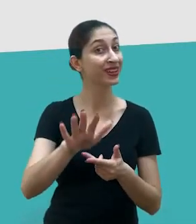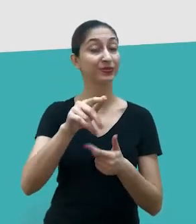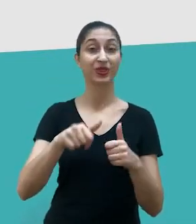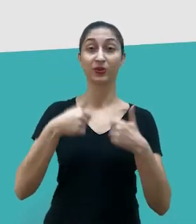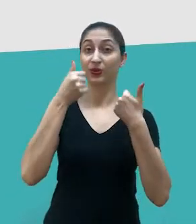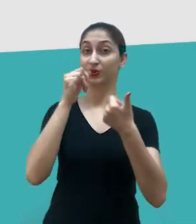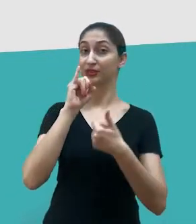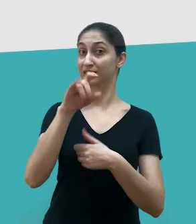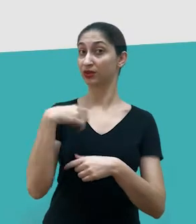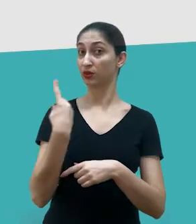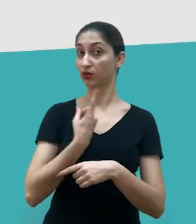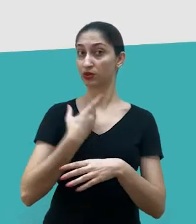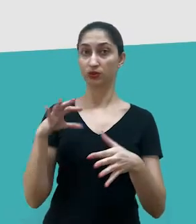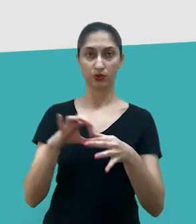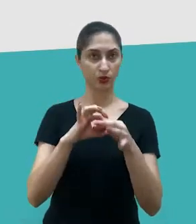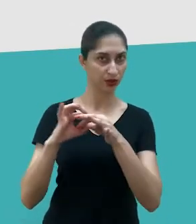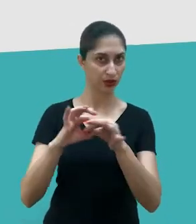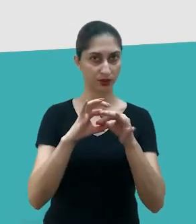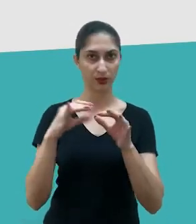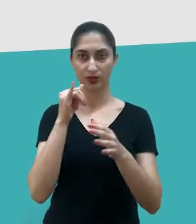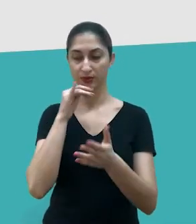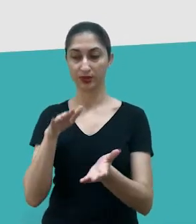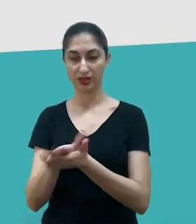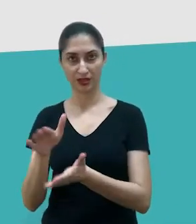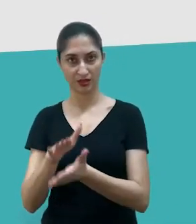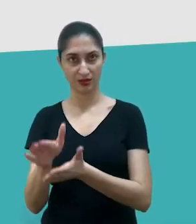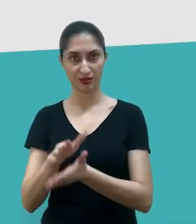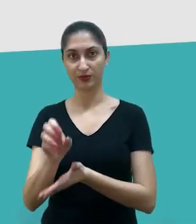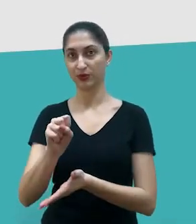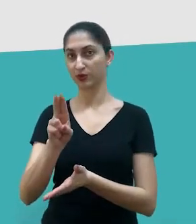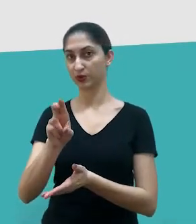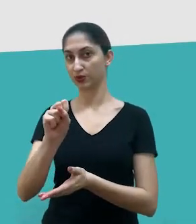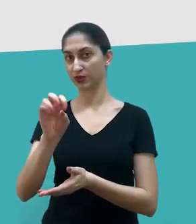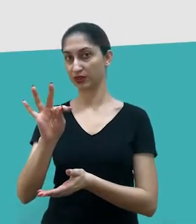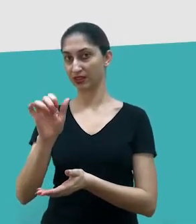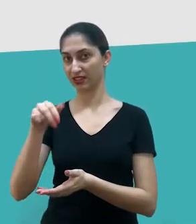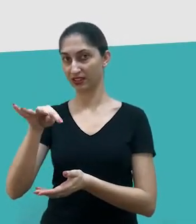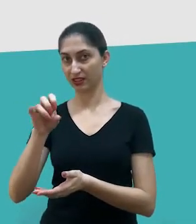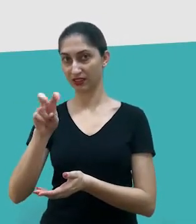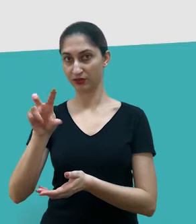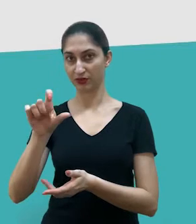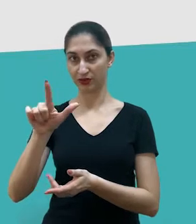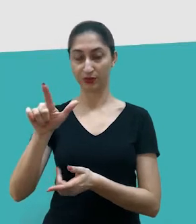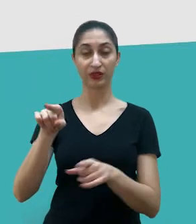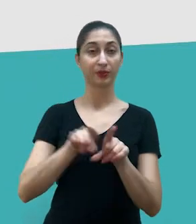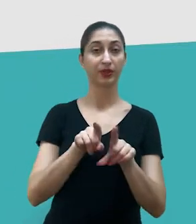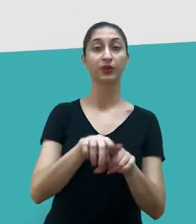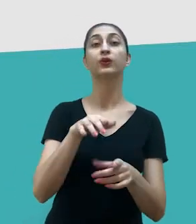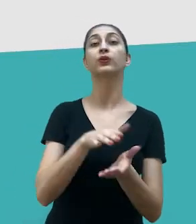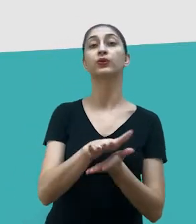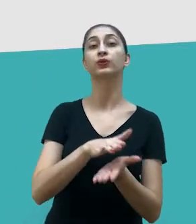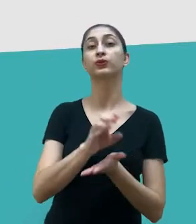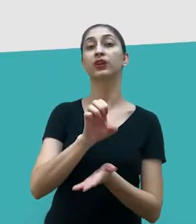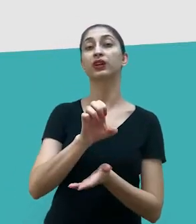nós uníssemos o consumo sustentável com o consumo ético. Vocês já pararam para pensar nisso? E o que seria o